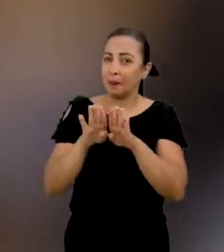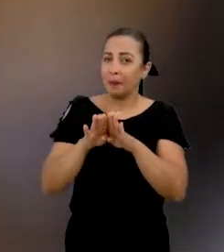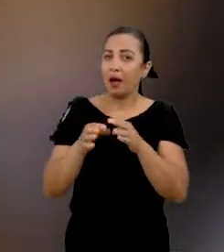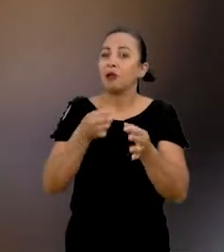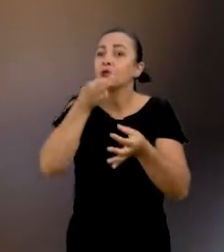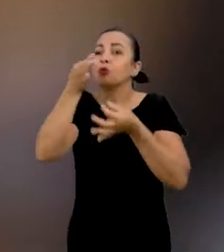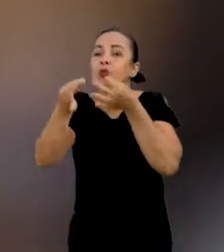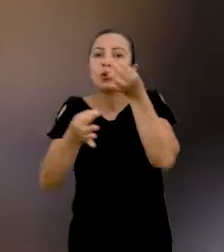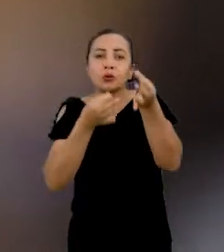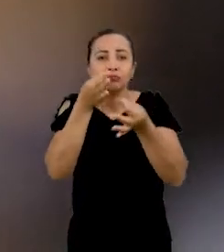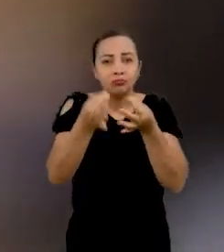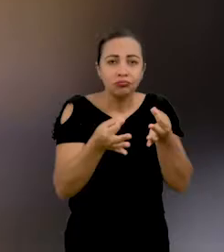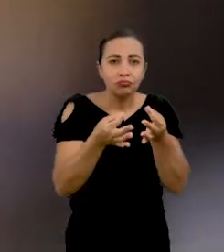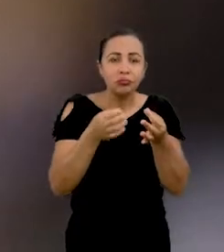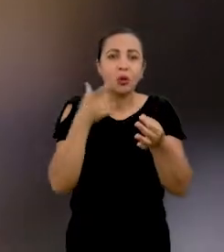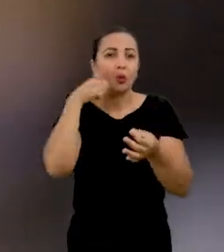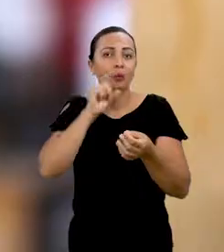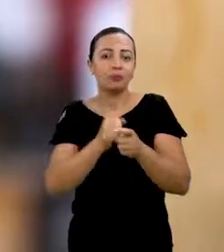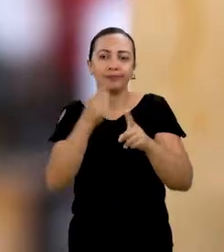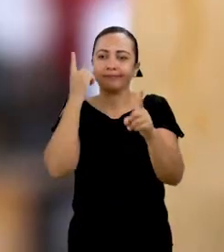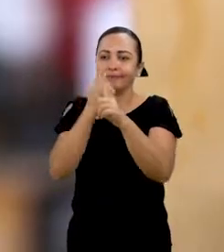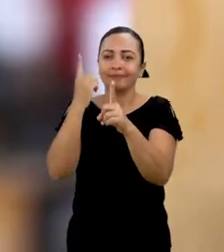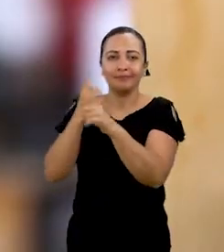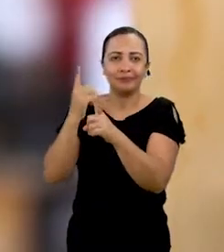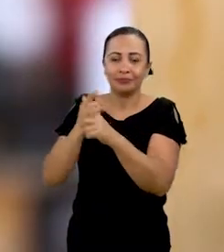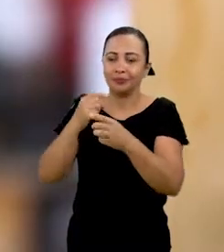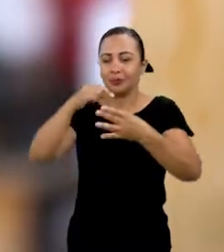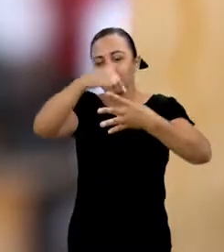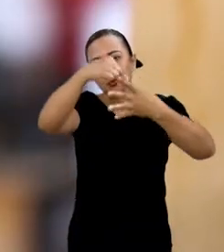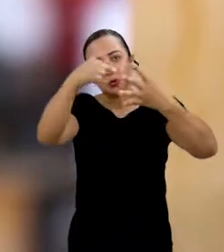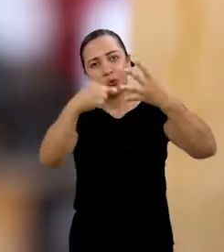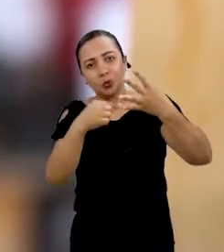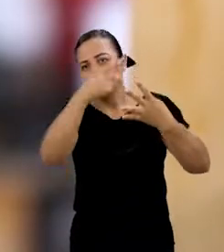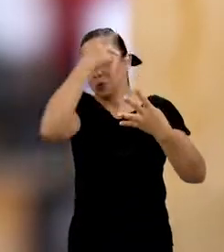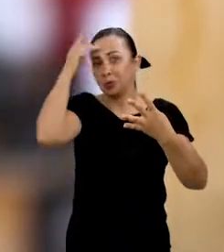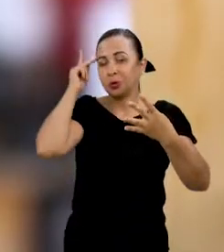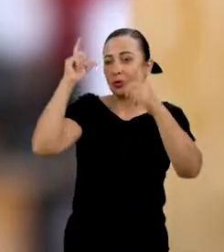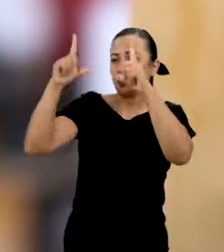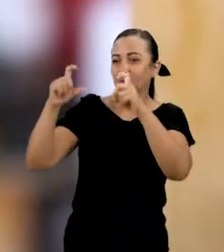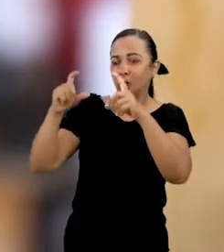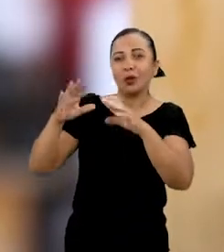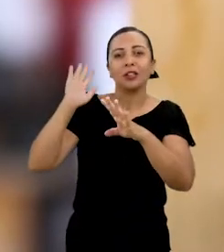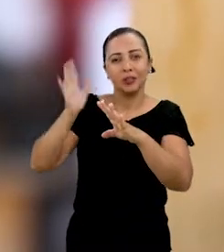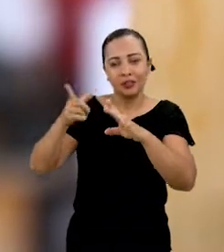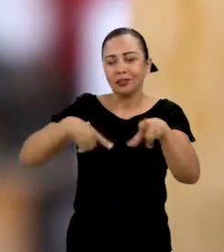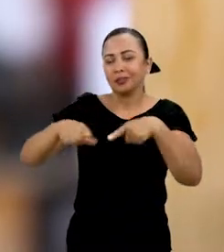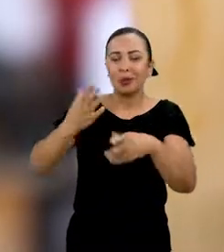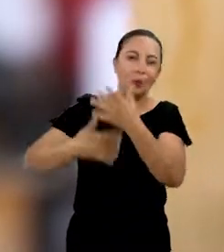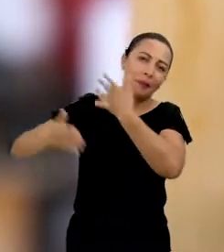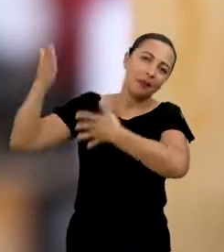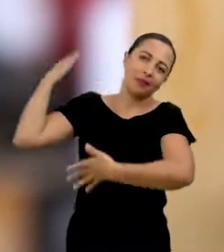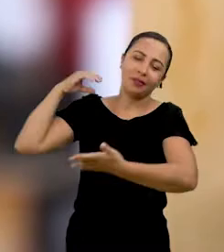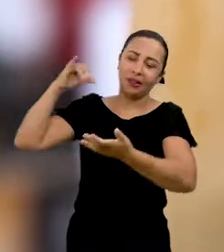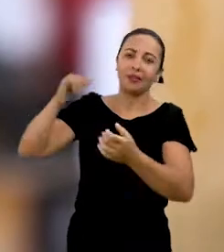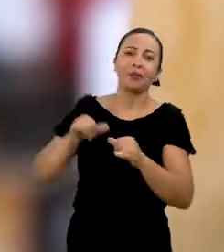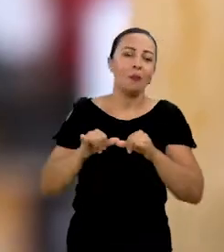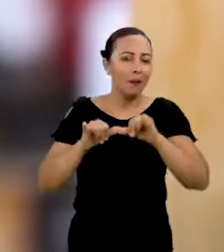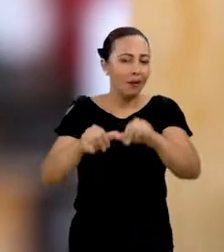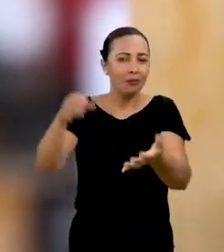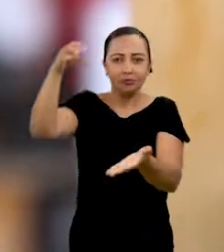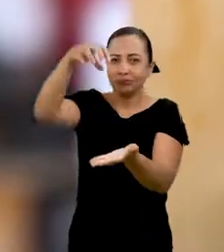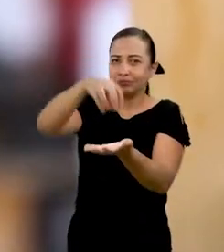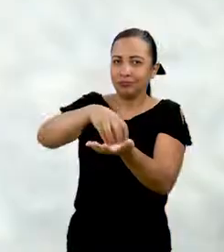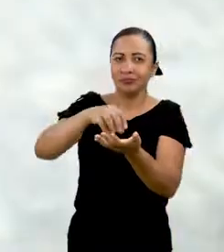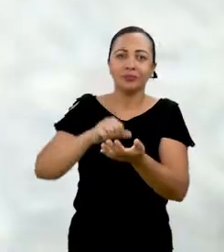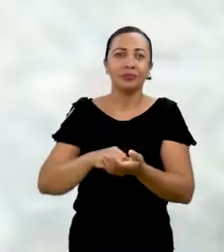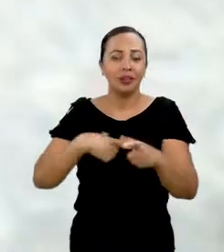oral, né, porque ainda consegui localizar 4 fotógrafos que trabalharam no Mercado